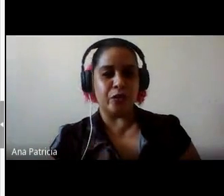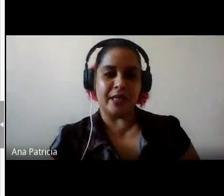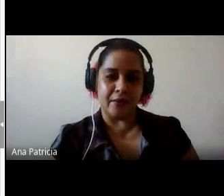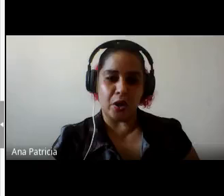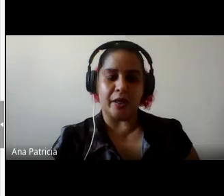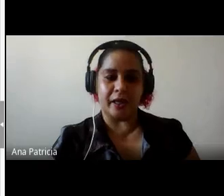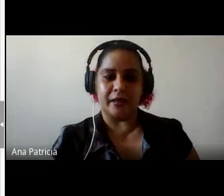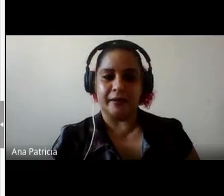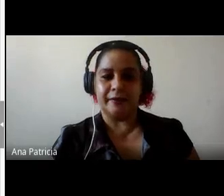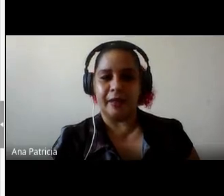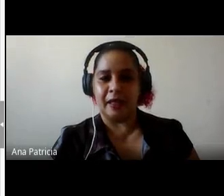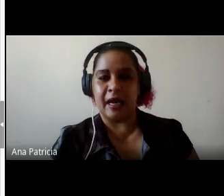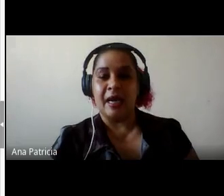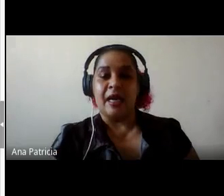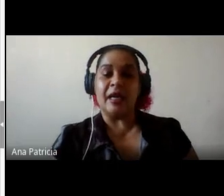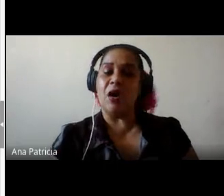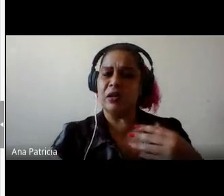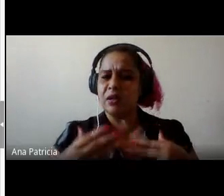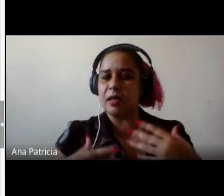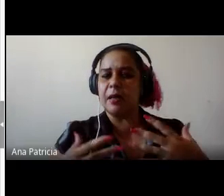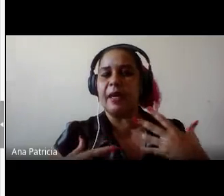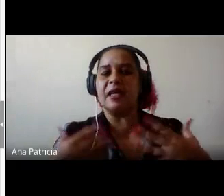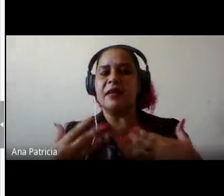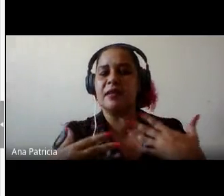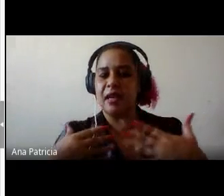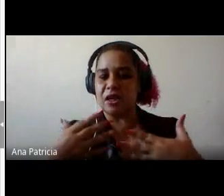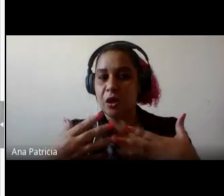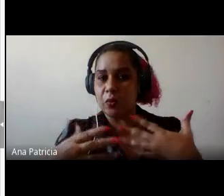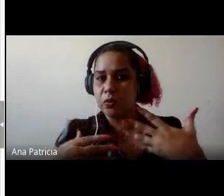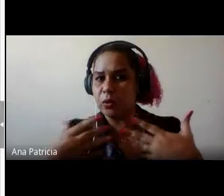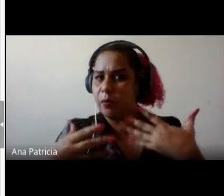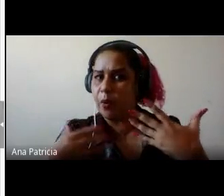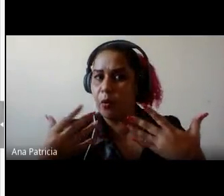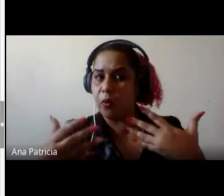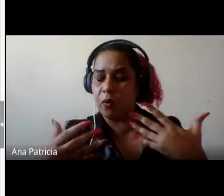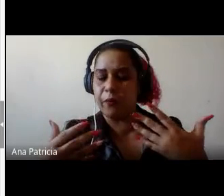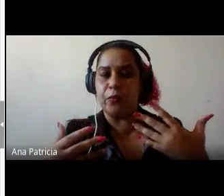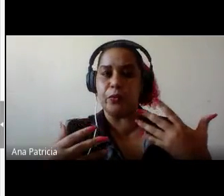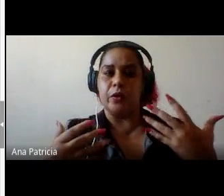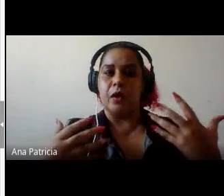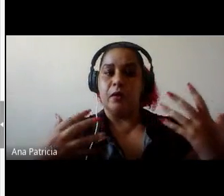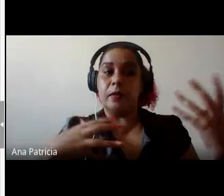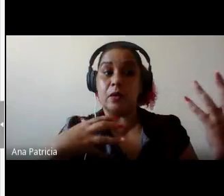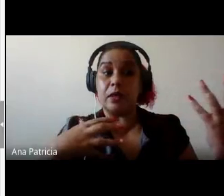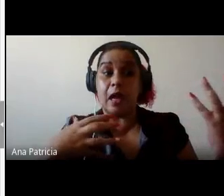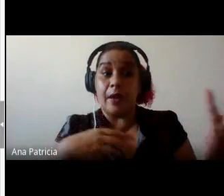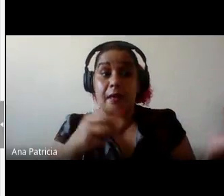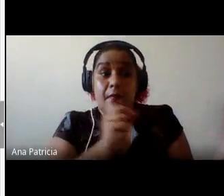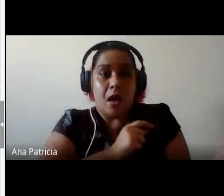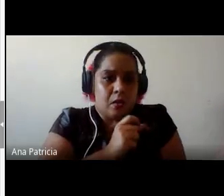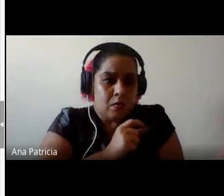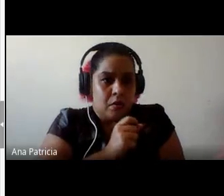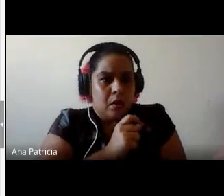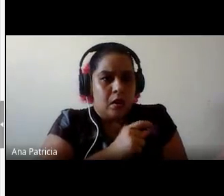Eu estou sendo irônica. Né? E outras coisas também que às vezes deixam o surdo um pouco confuso. Vamos dizer, o sinal é